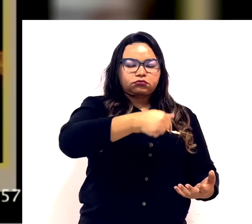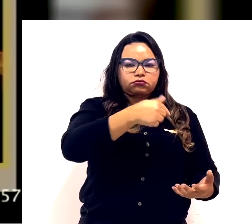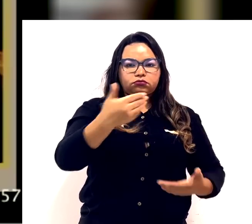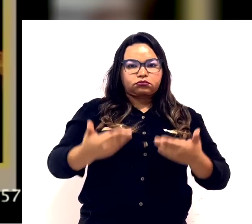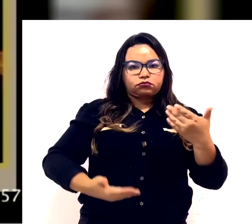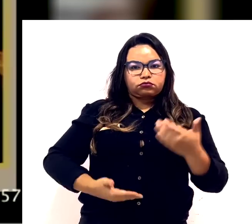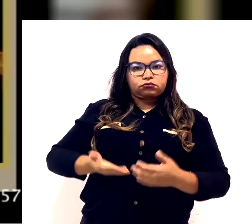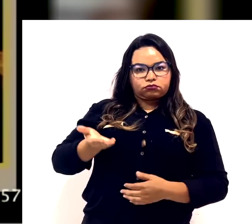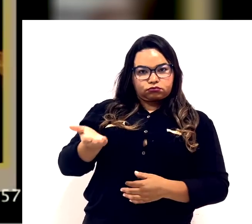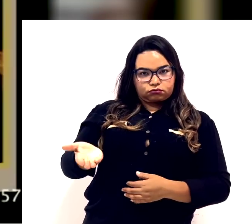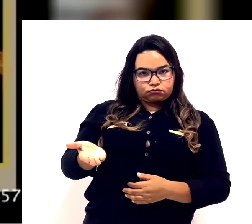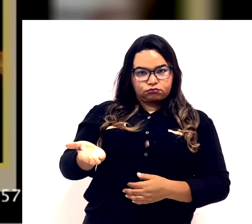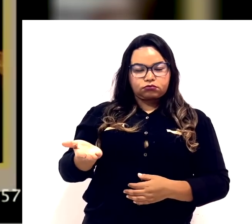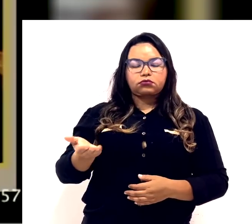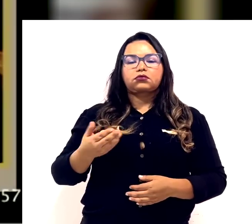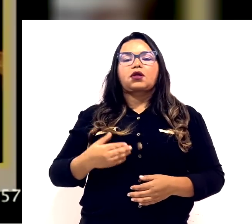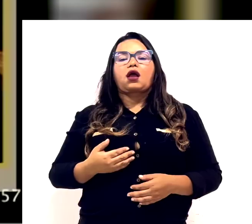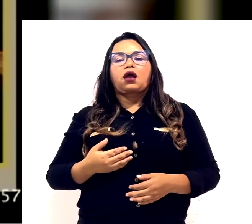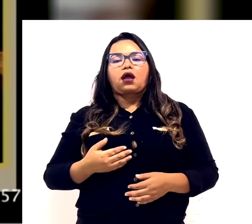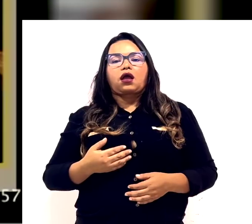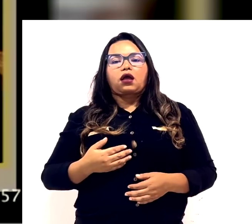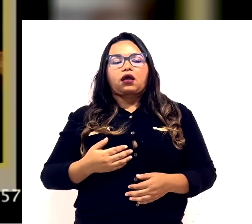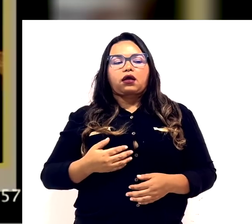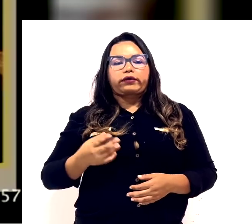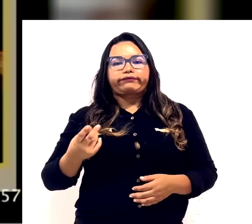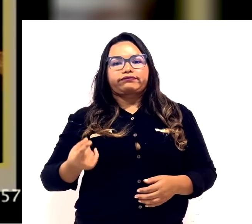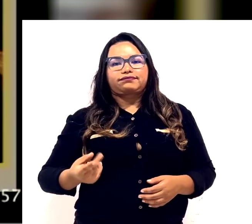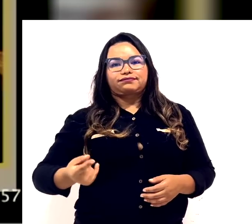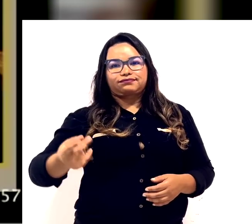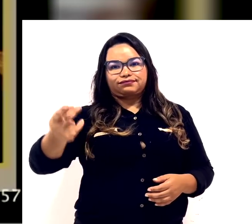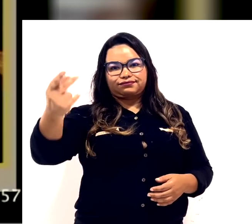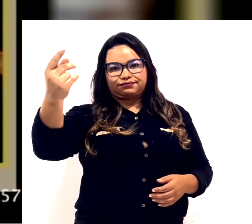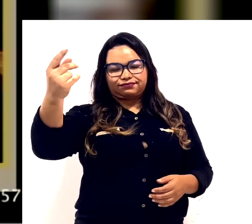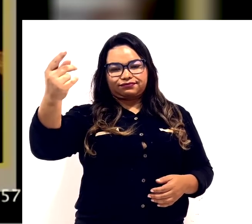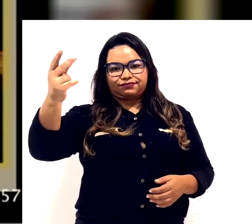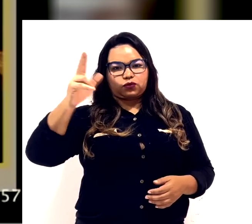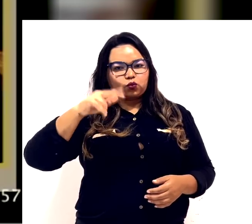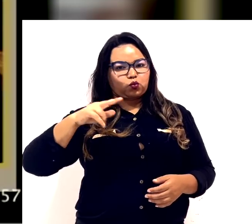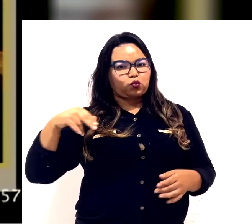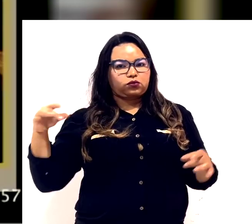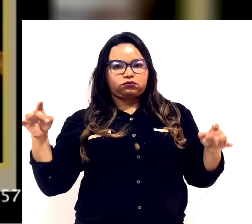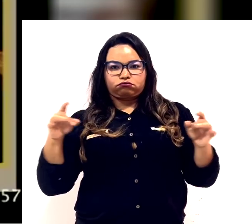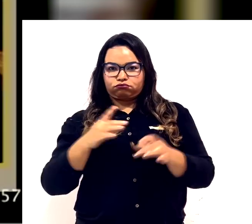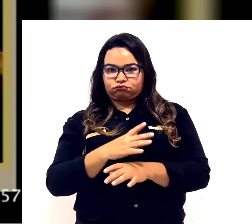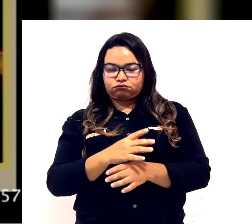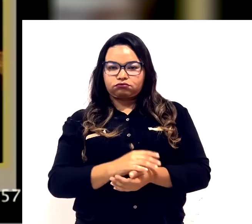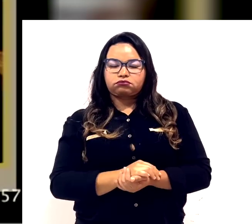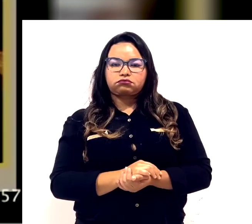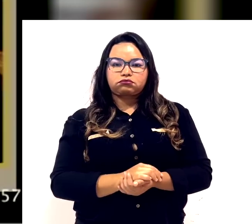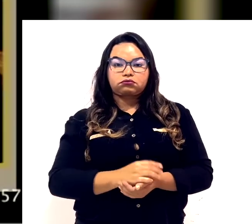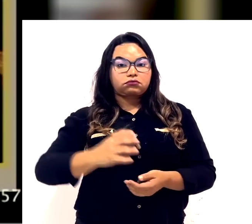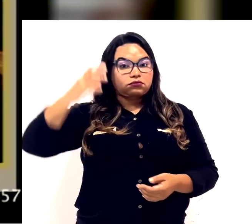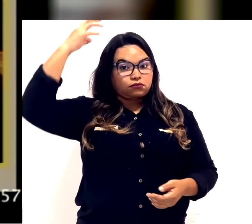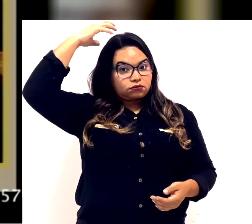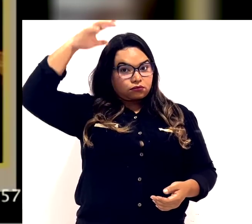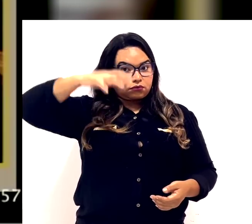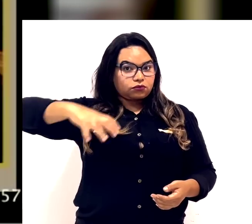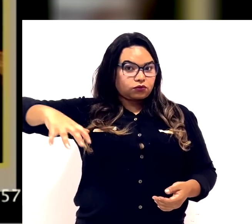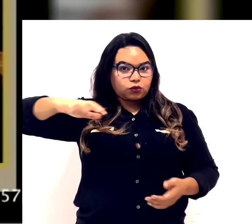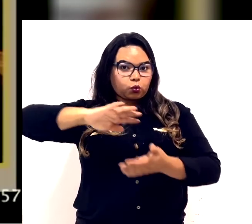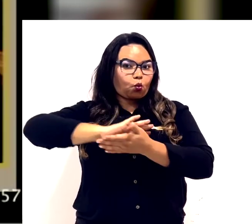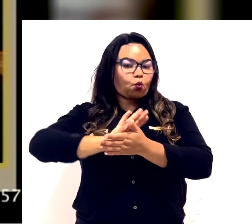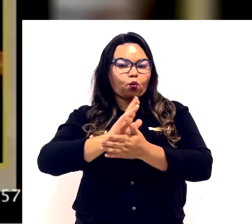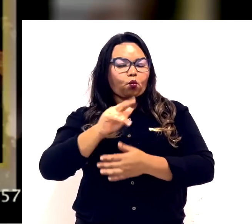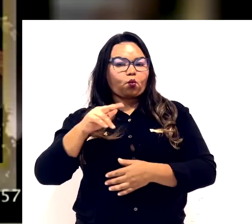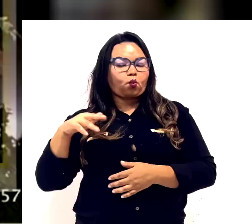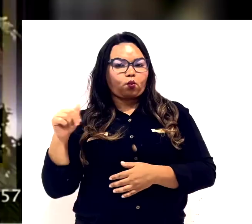é um domínio eterno, que não passará, e o seu reino tal que não será destruído. Portanto, temos um contraste